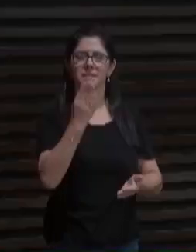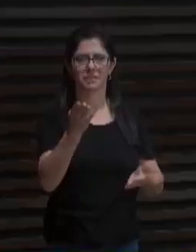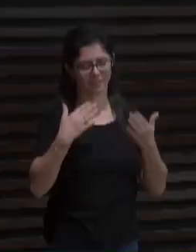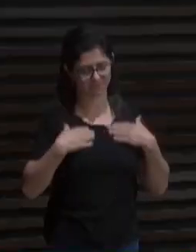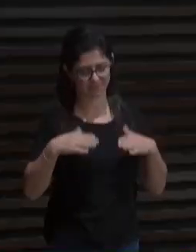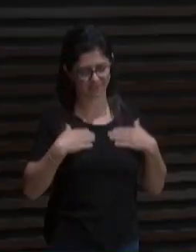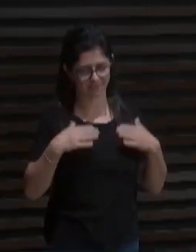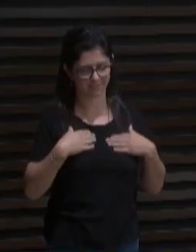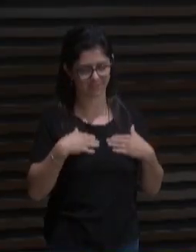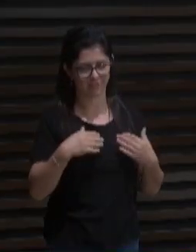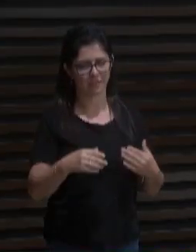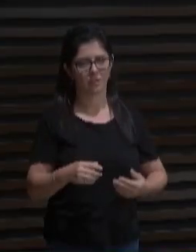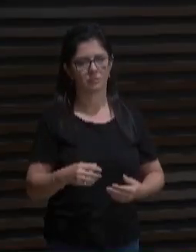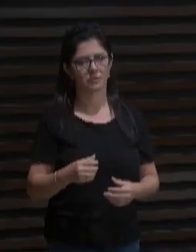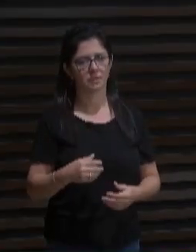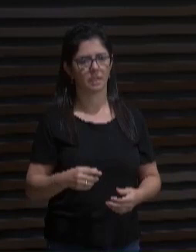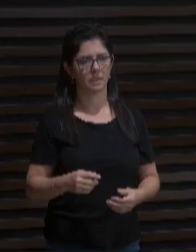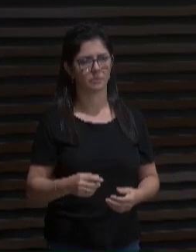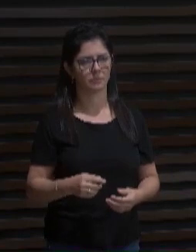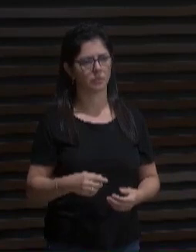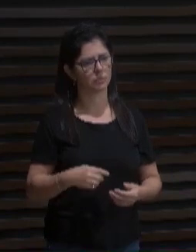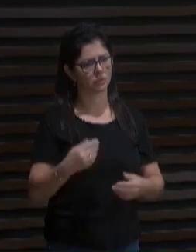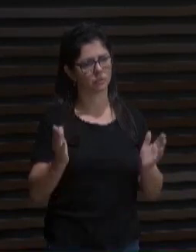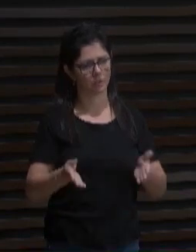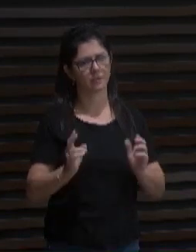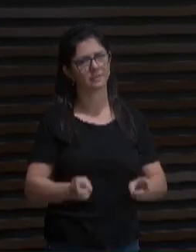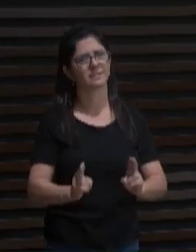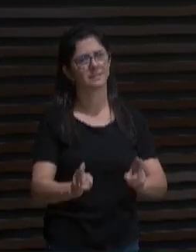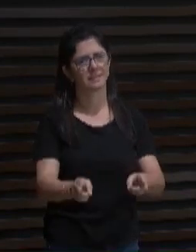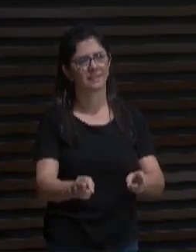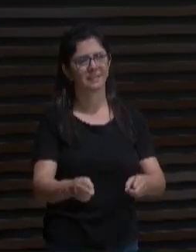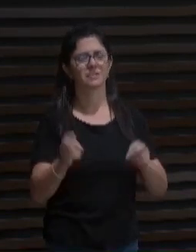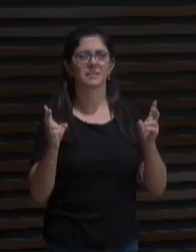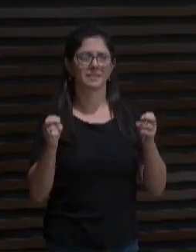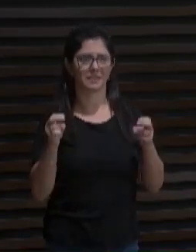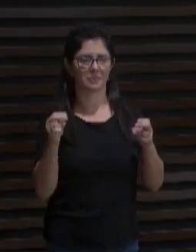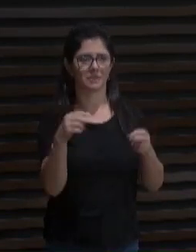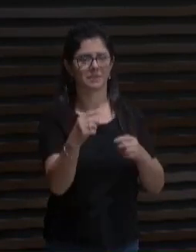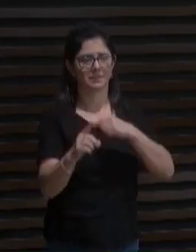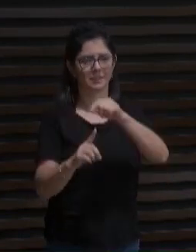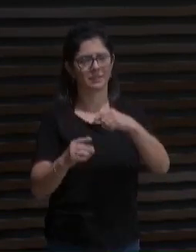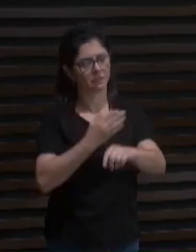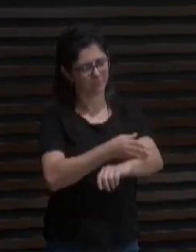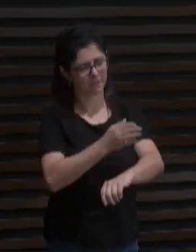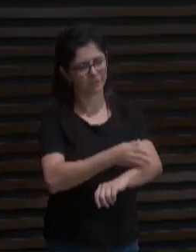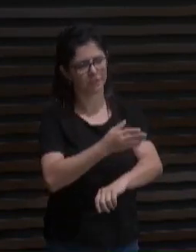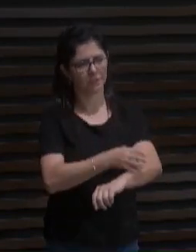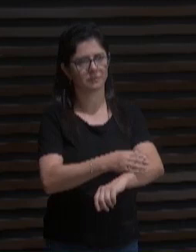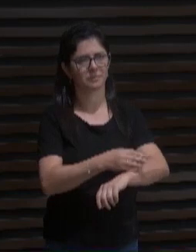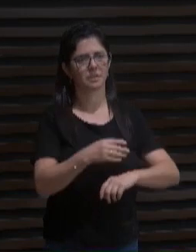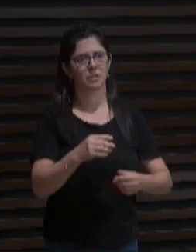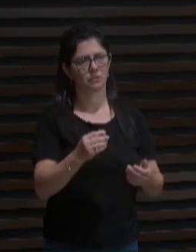Hoje nós vamos dar continuidade nesse tema, santidade na prática. Nós já estamos aí com alguns estudos, depois você pode entrar